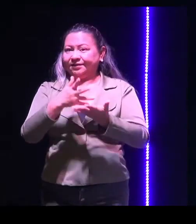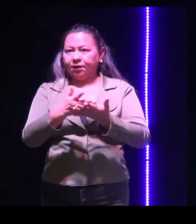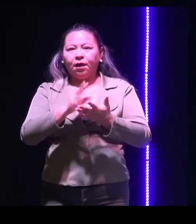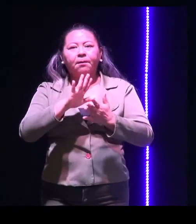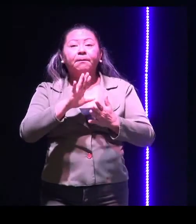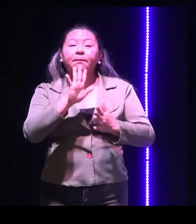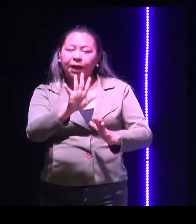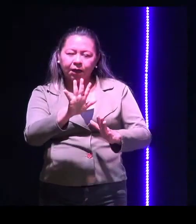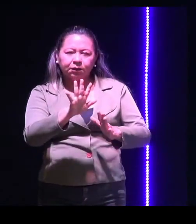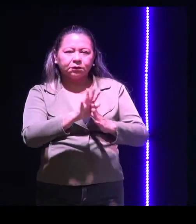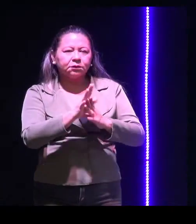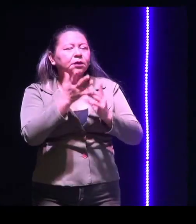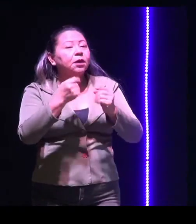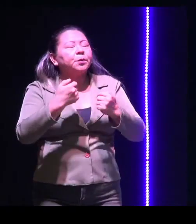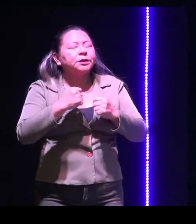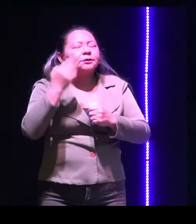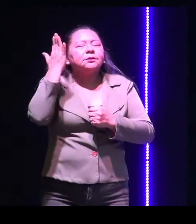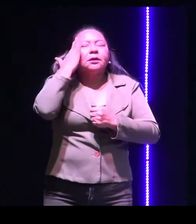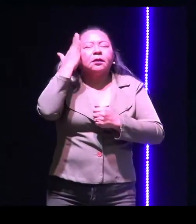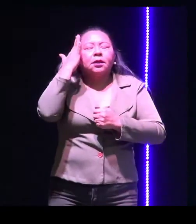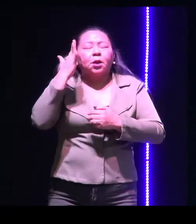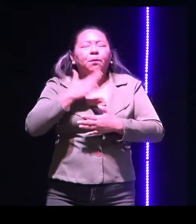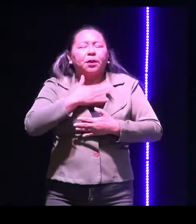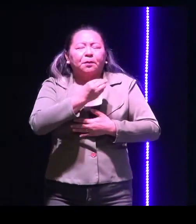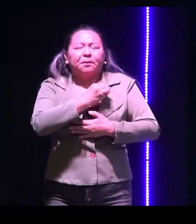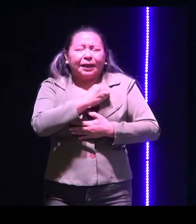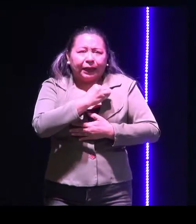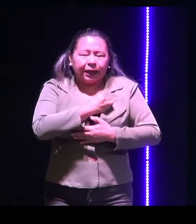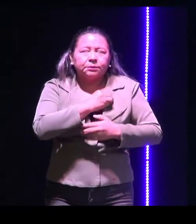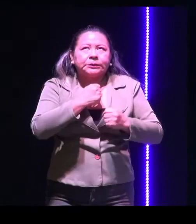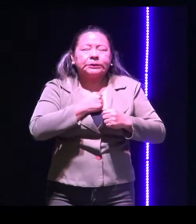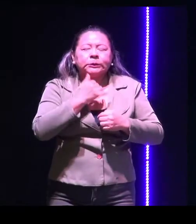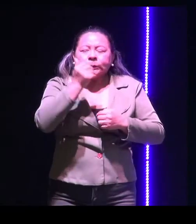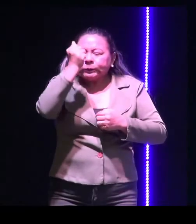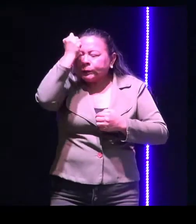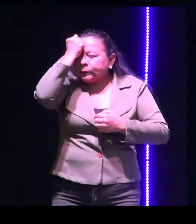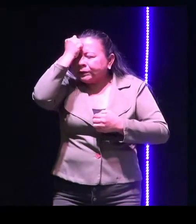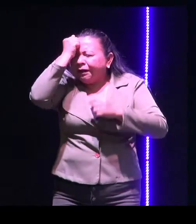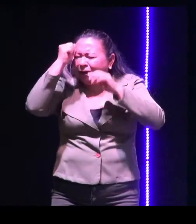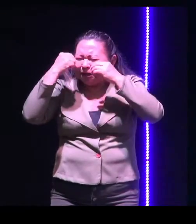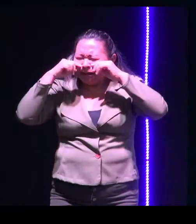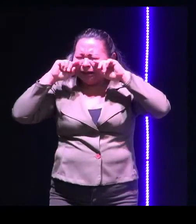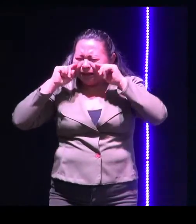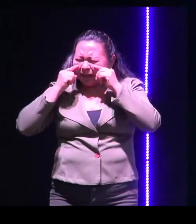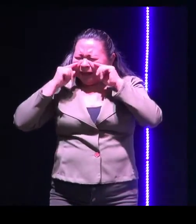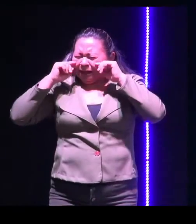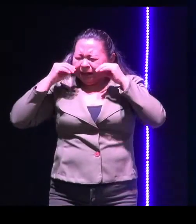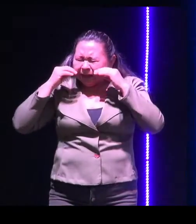não confessei o meu pecado, eu me cansava chorando o dia